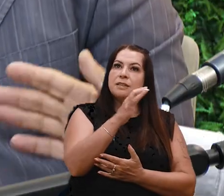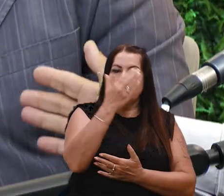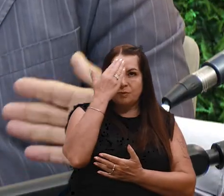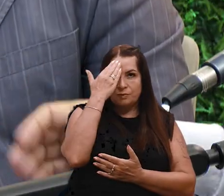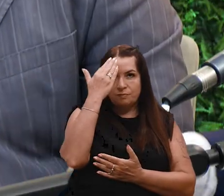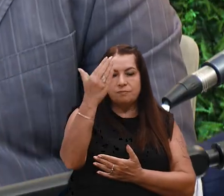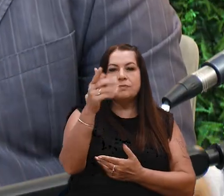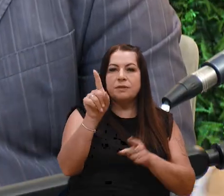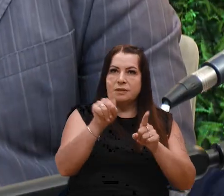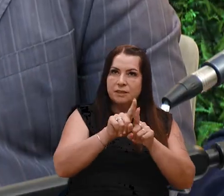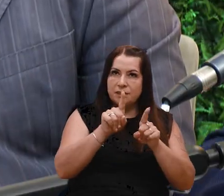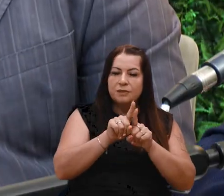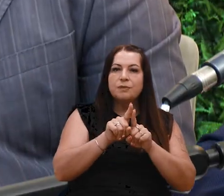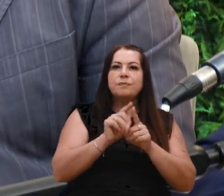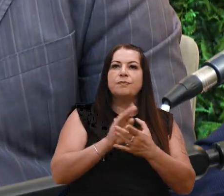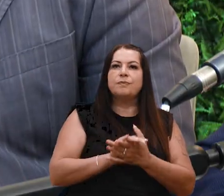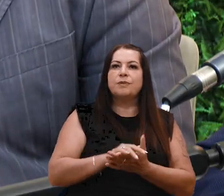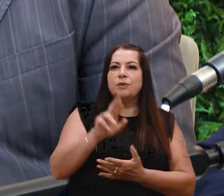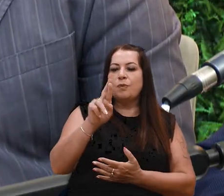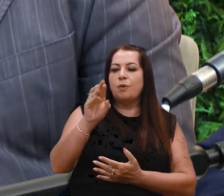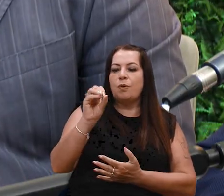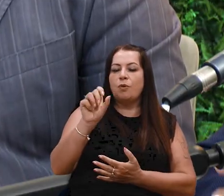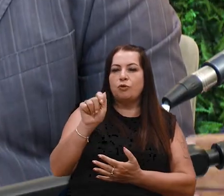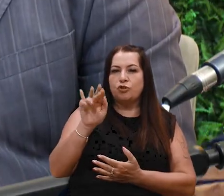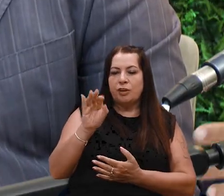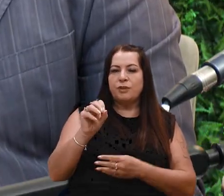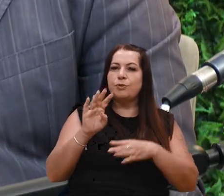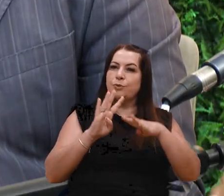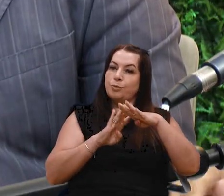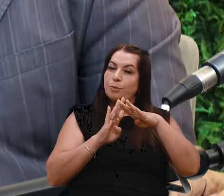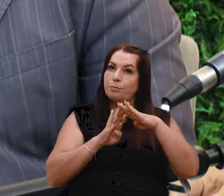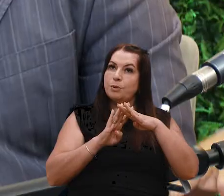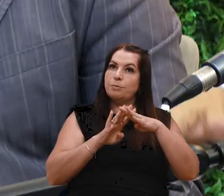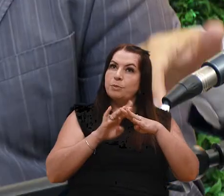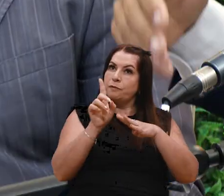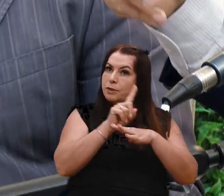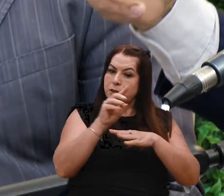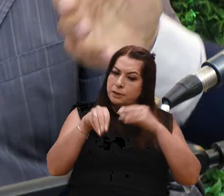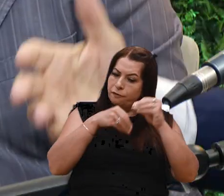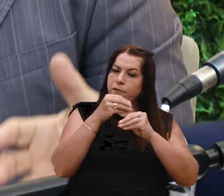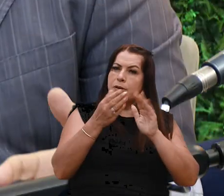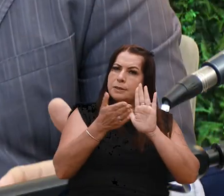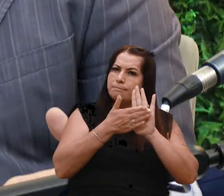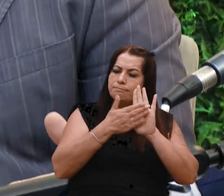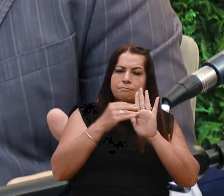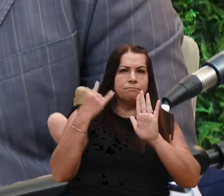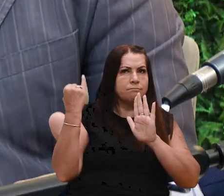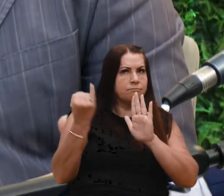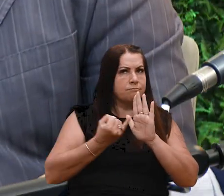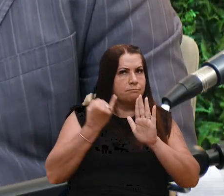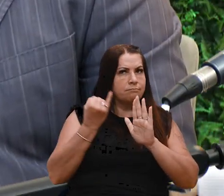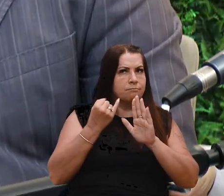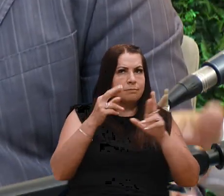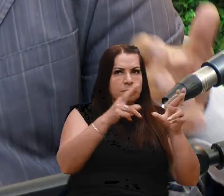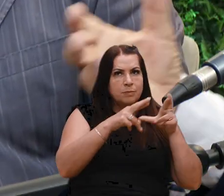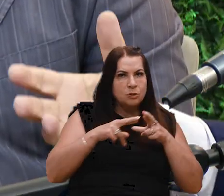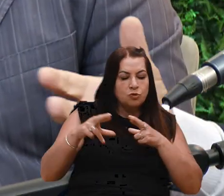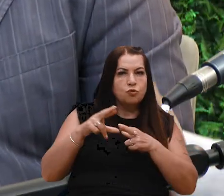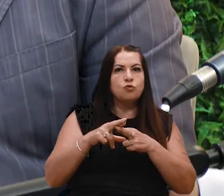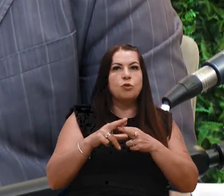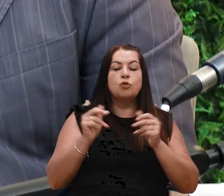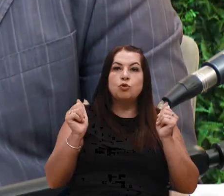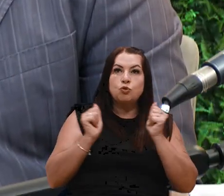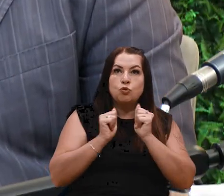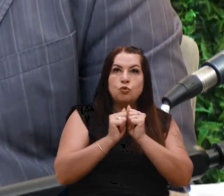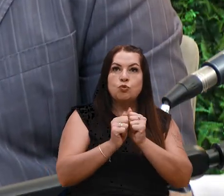e também ao Rogério do Mob Caxias por vocês se envolverem nessas pautas tão importantes para a nossa região e junto